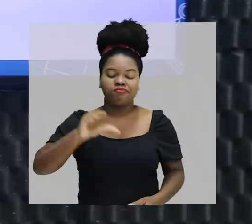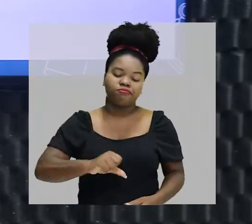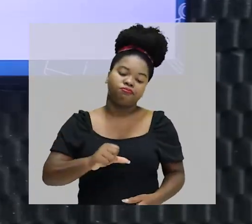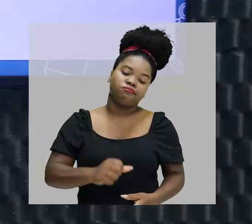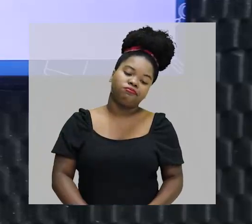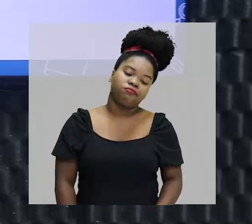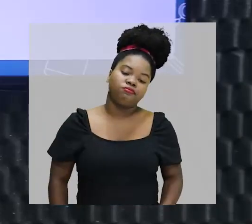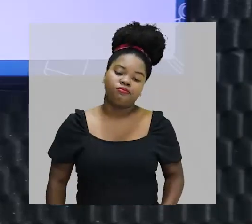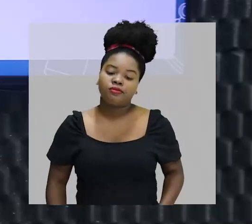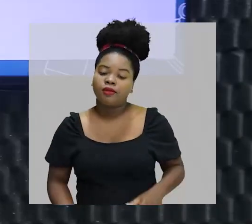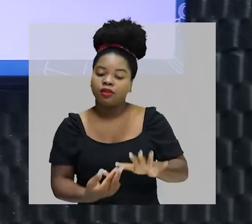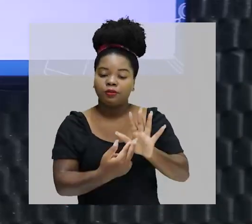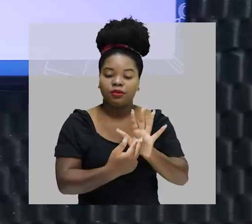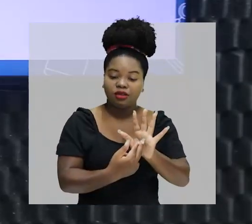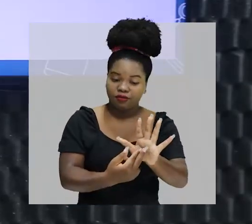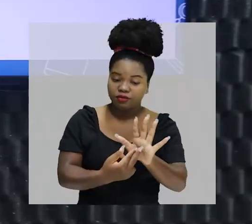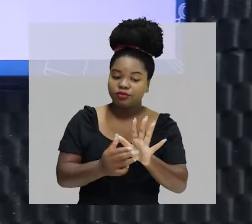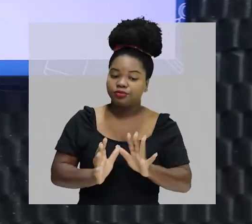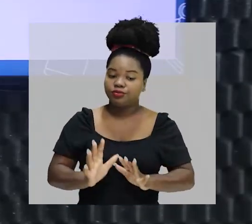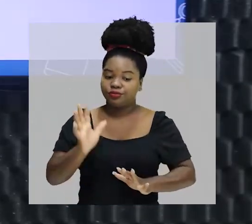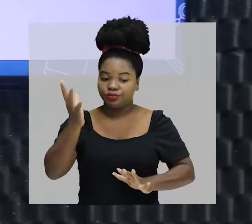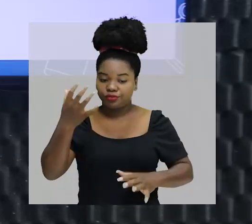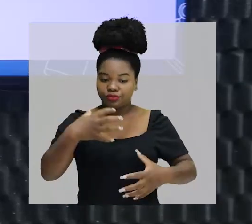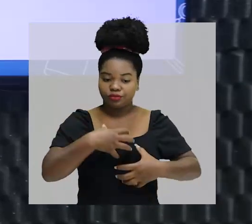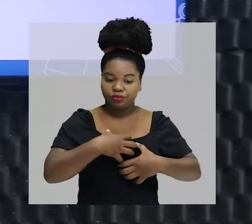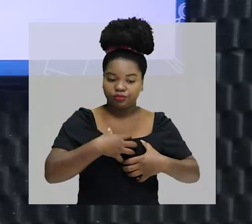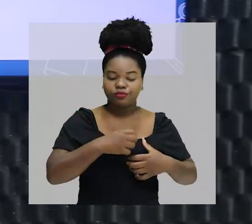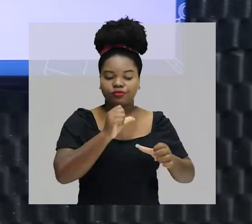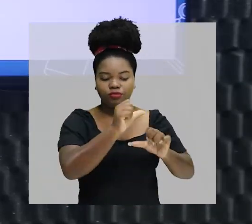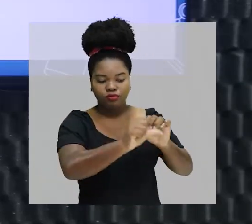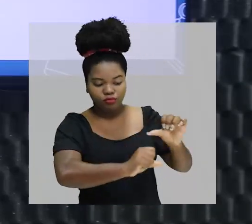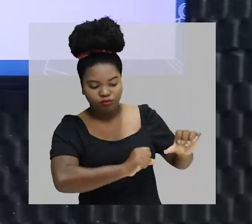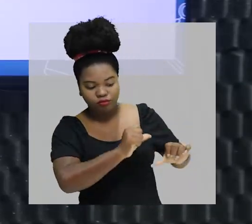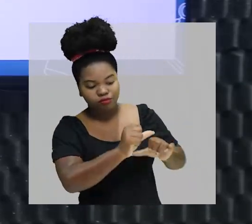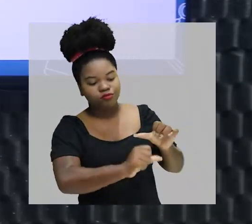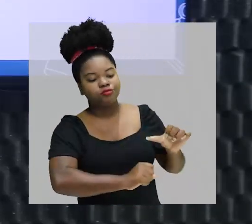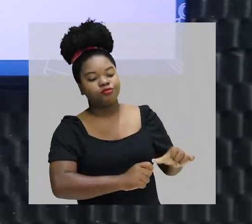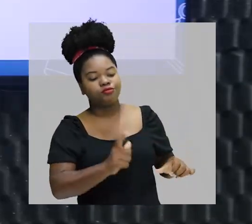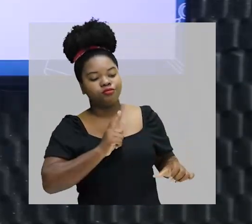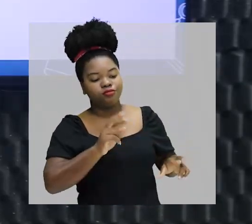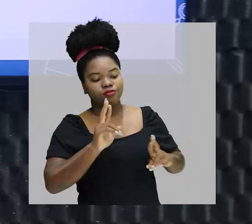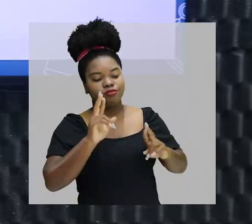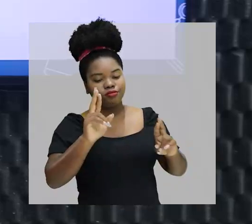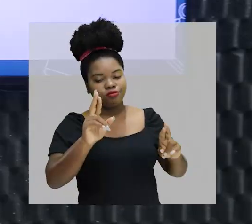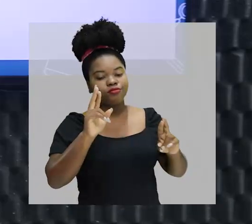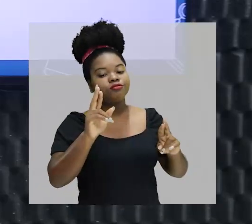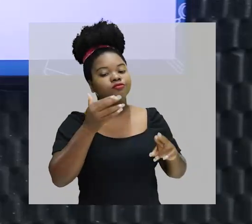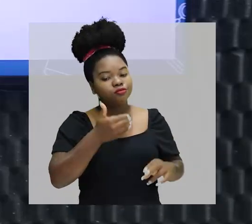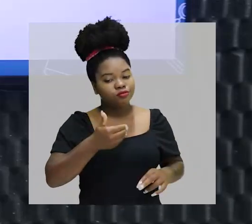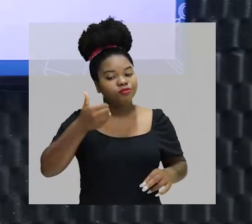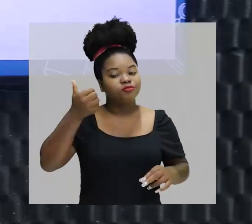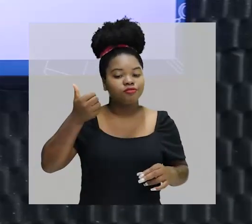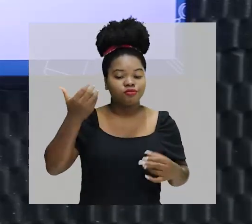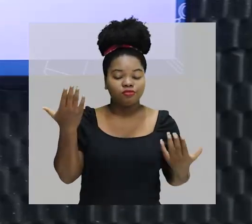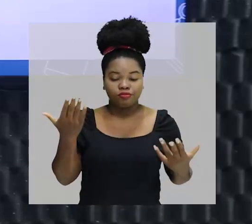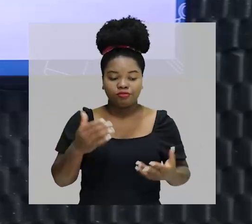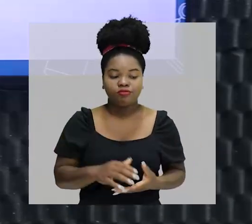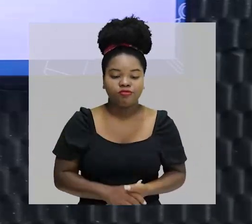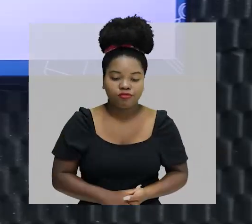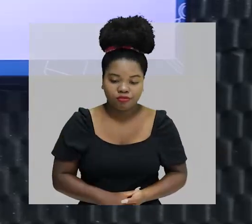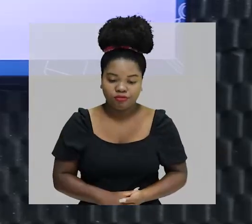É uma representação de um estado que está em mudança, que tem uma expectativa de modificação ou